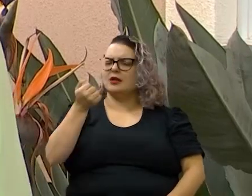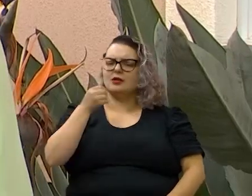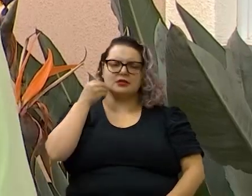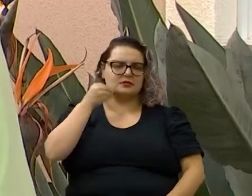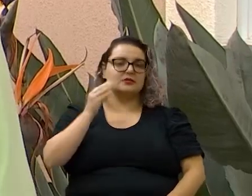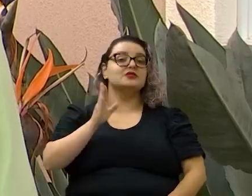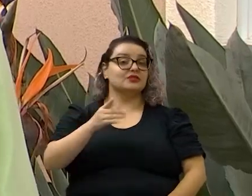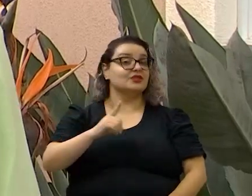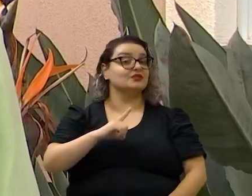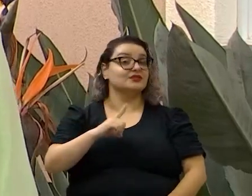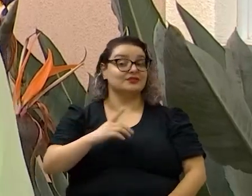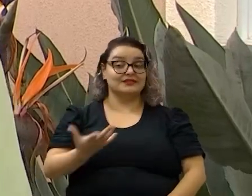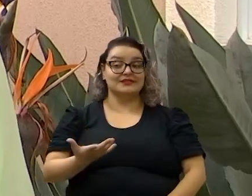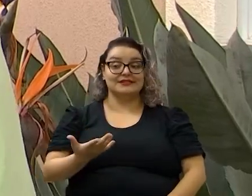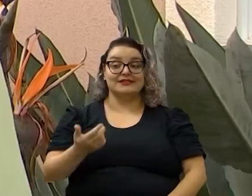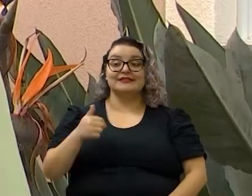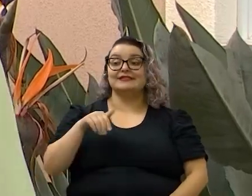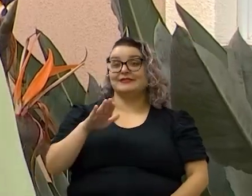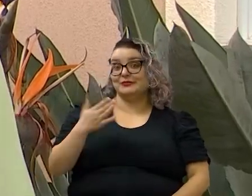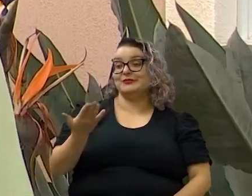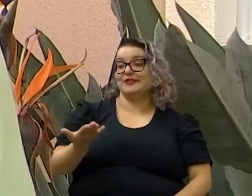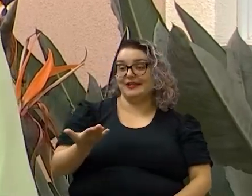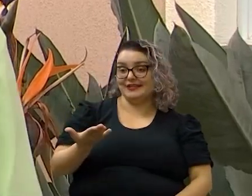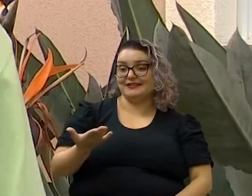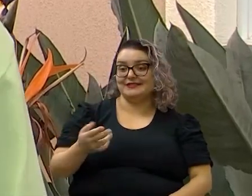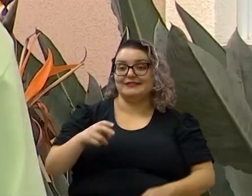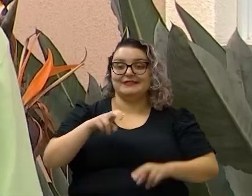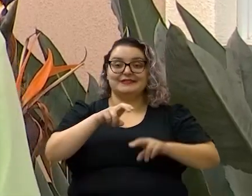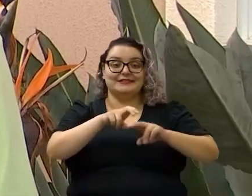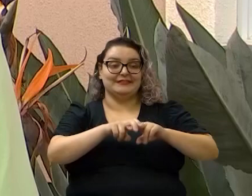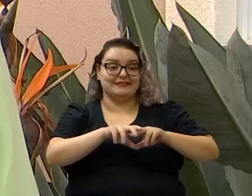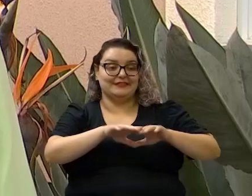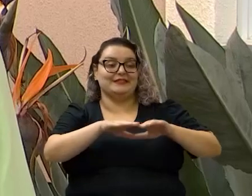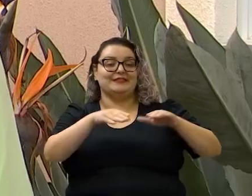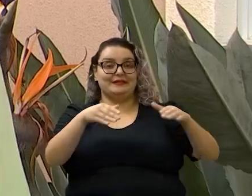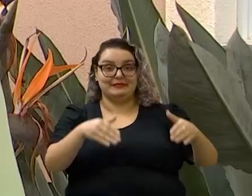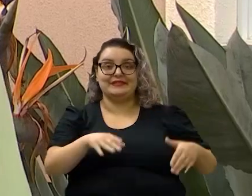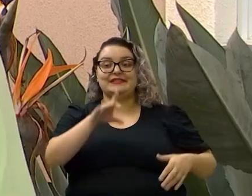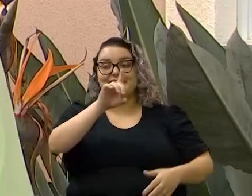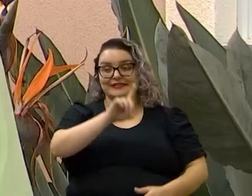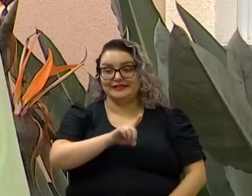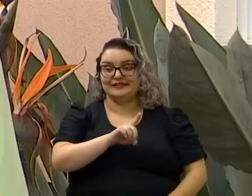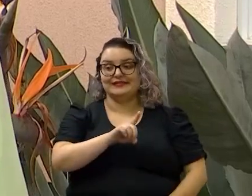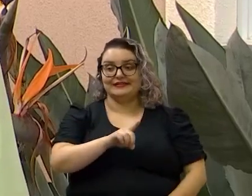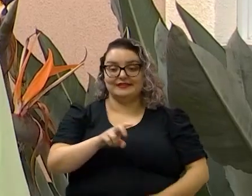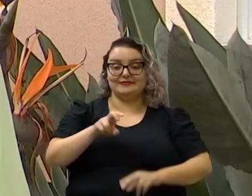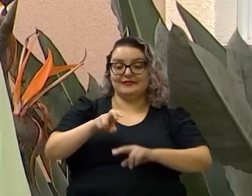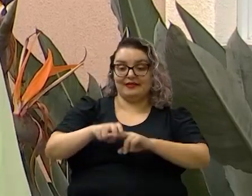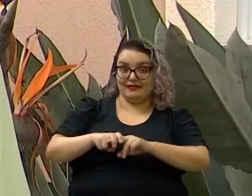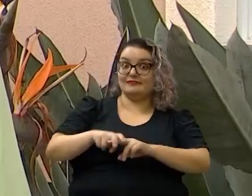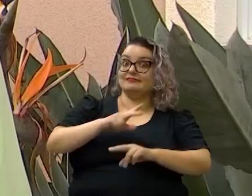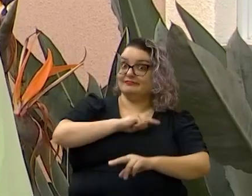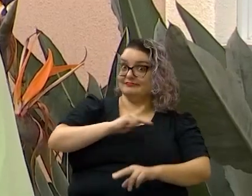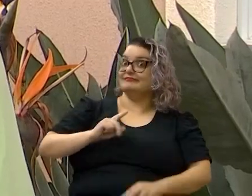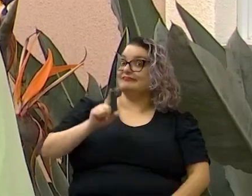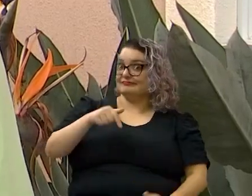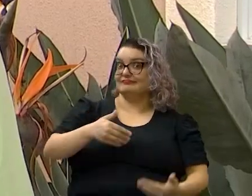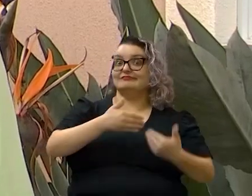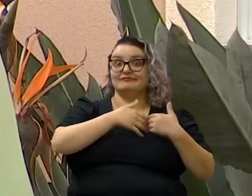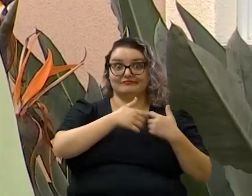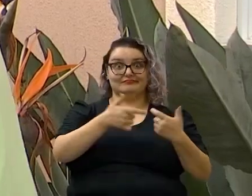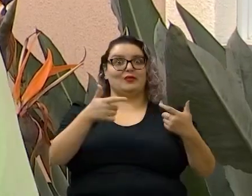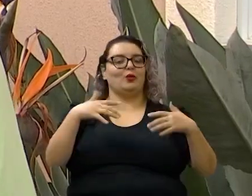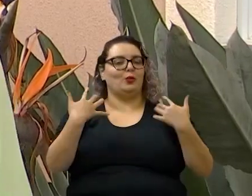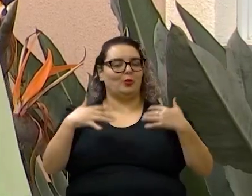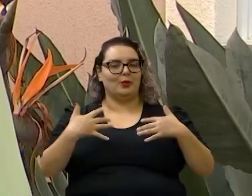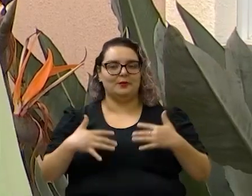uma das melhores experiências que eu já tive ainda mais de sentar lá na mesa diretora de sentar na cadeira da presidência que é uma